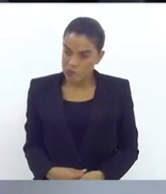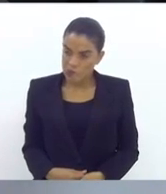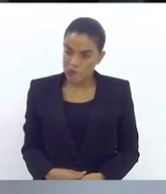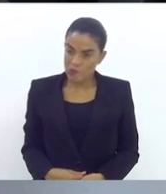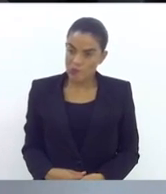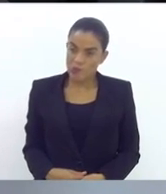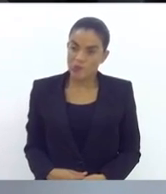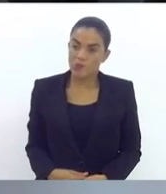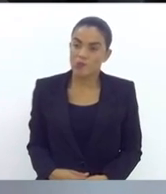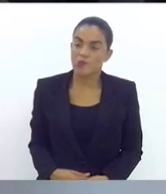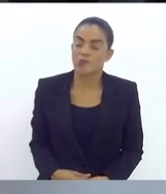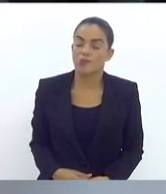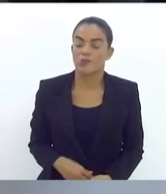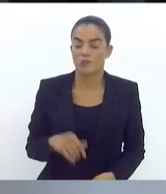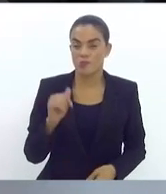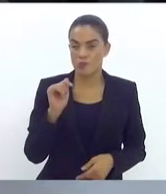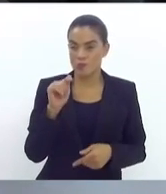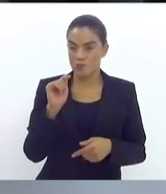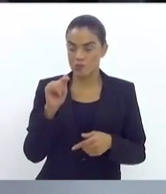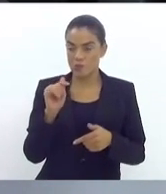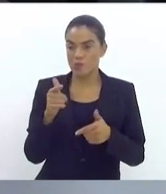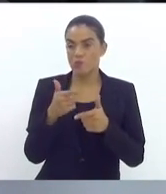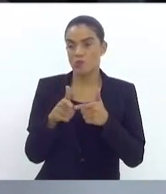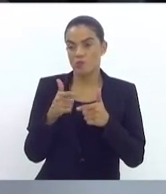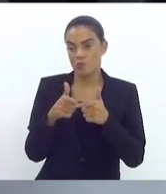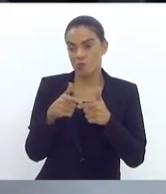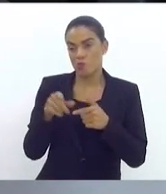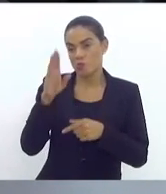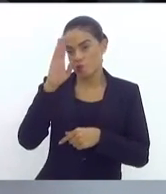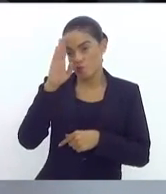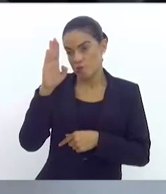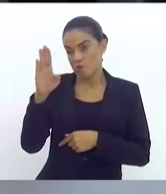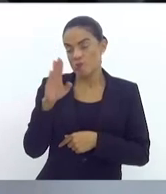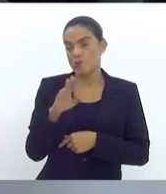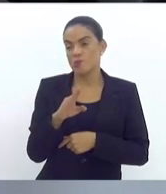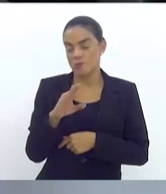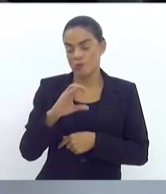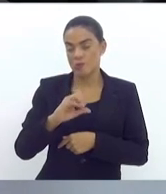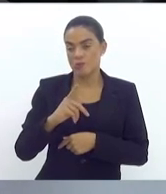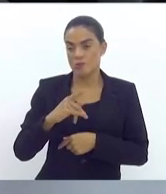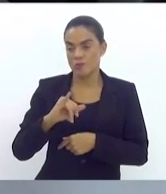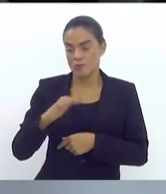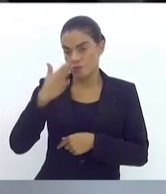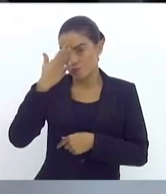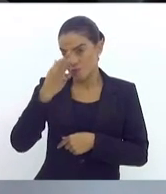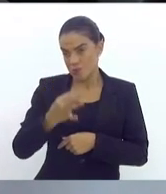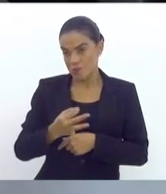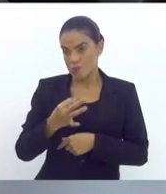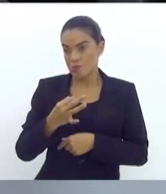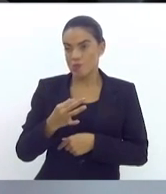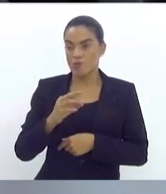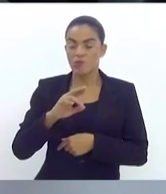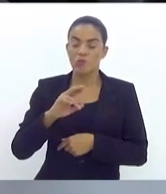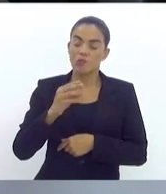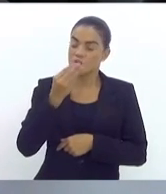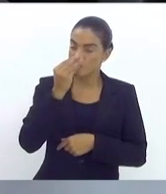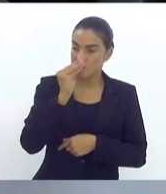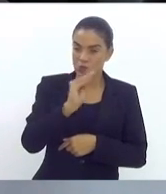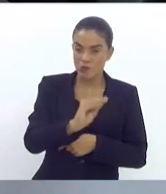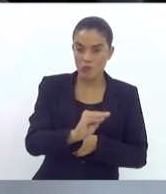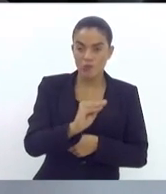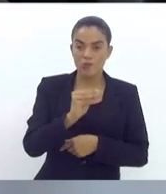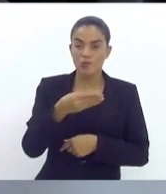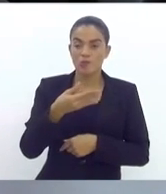E aqui é um problema, e aqui eu acho que é algo fundamental que essa CPI compreenda. Não se ignora que a realização